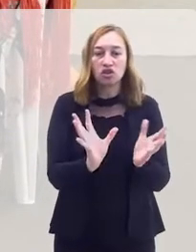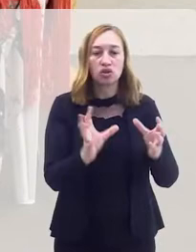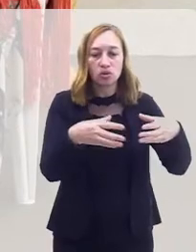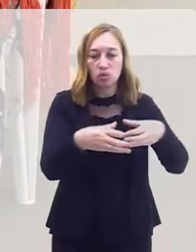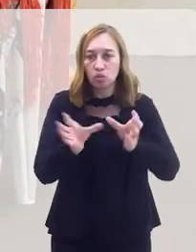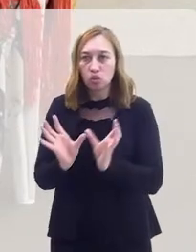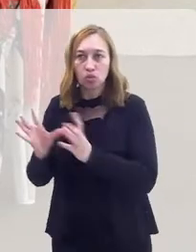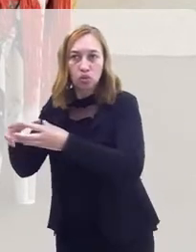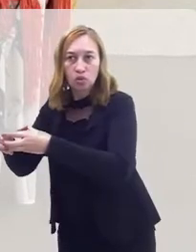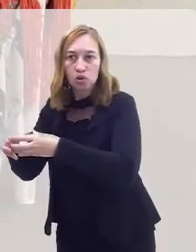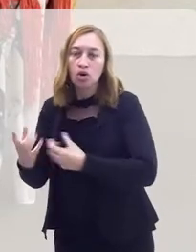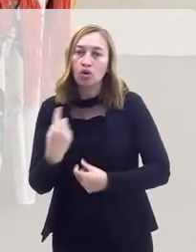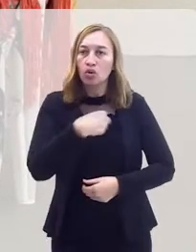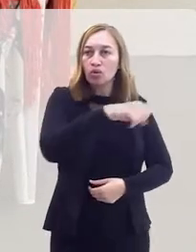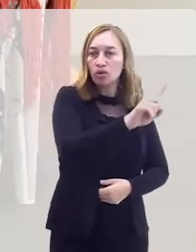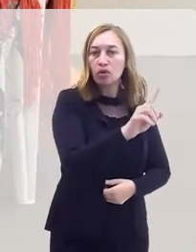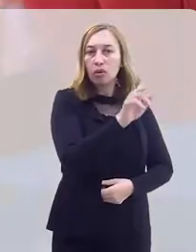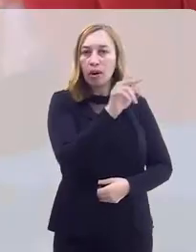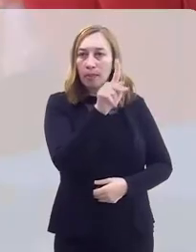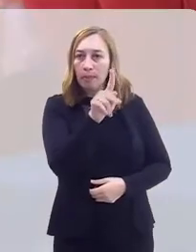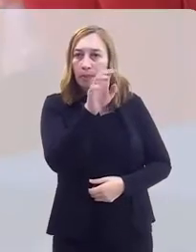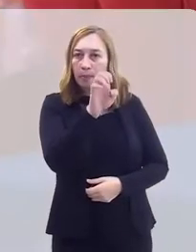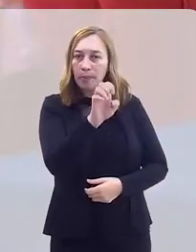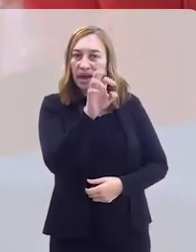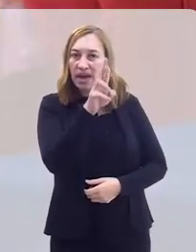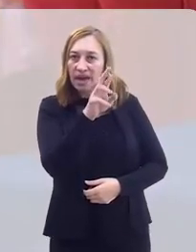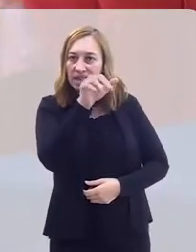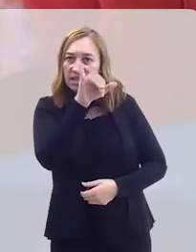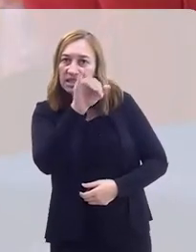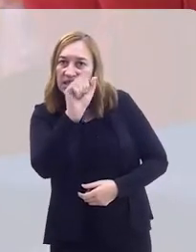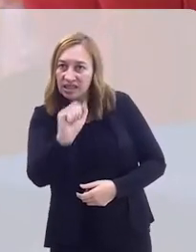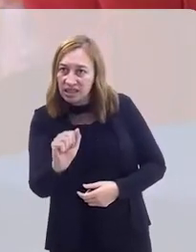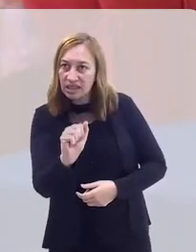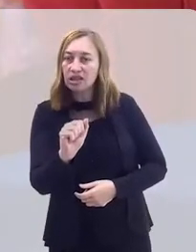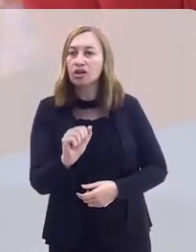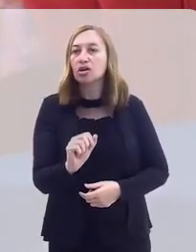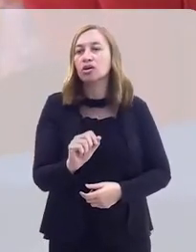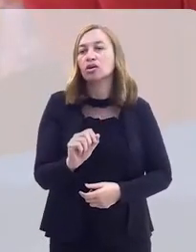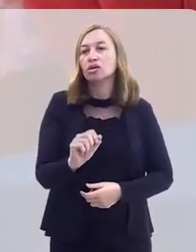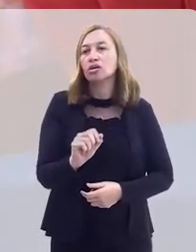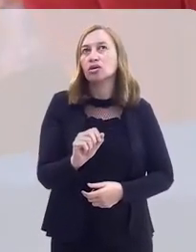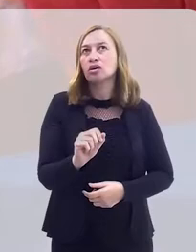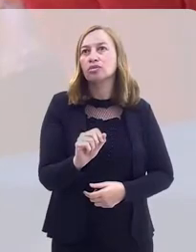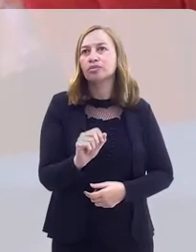dois grupos, né? Uns foram para a Pérsia,